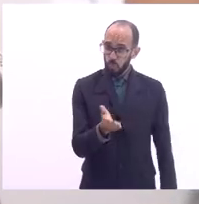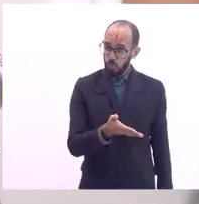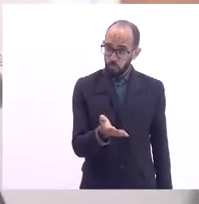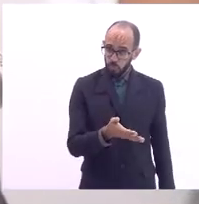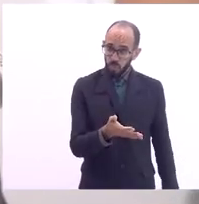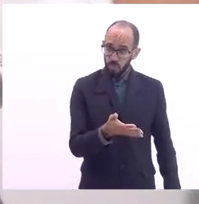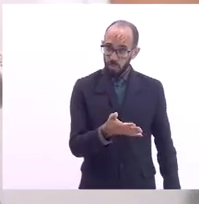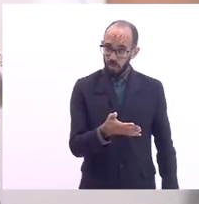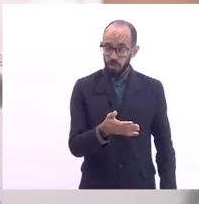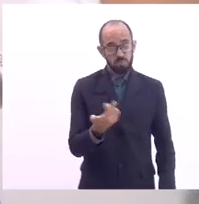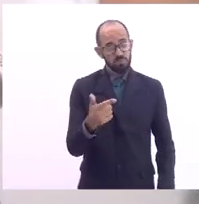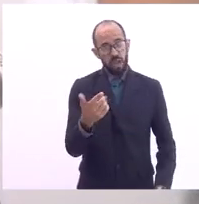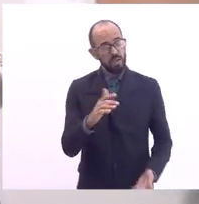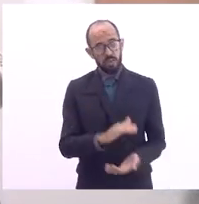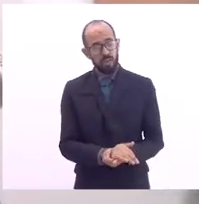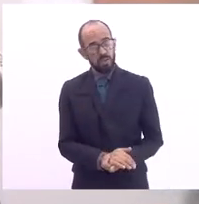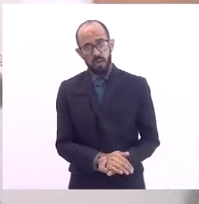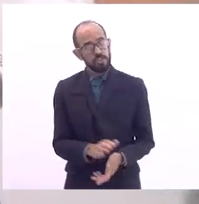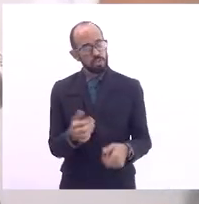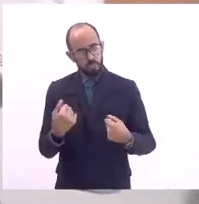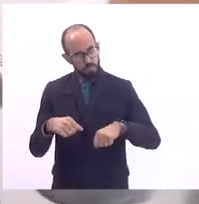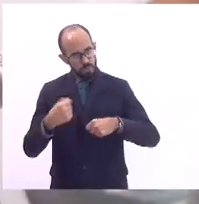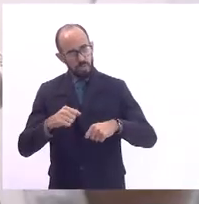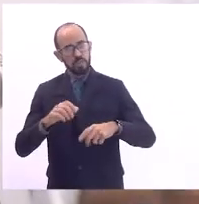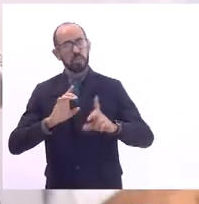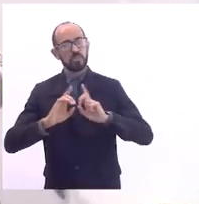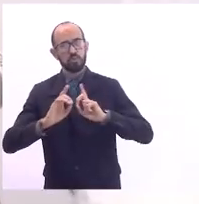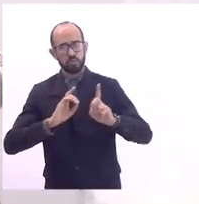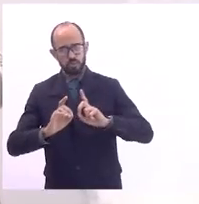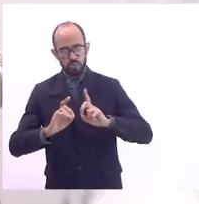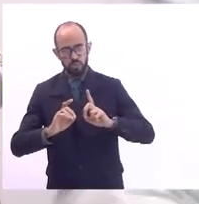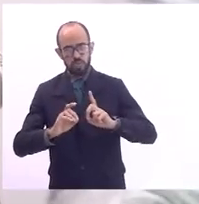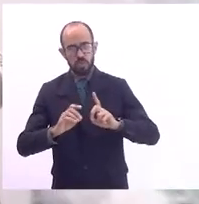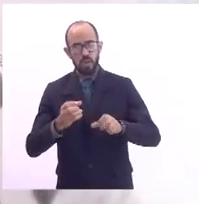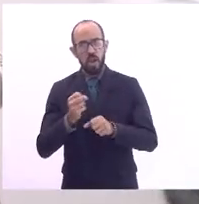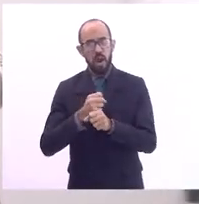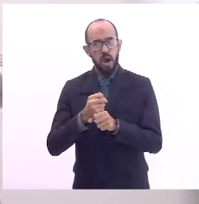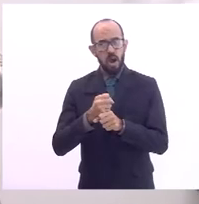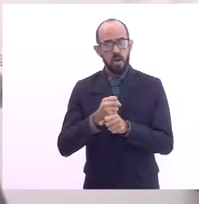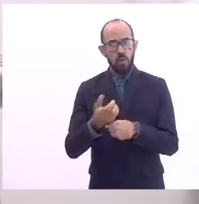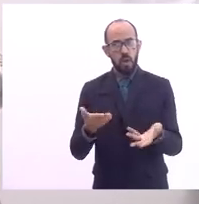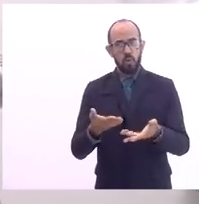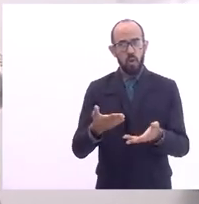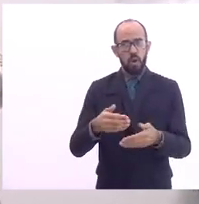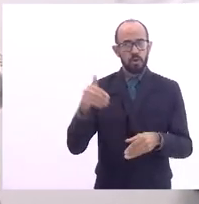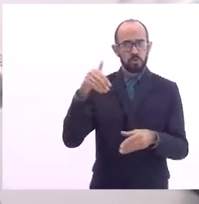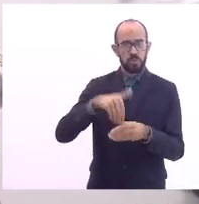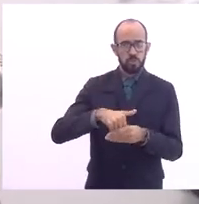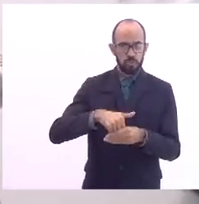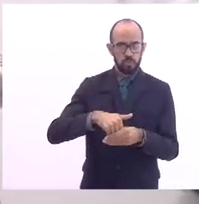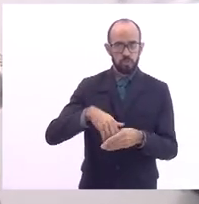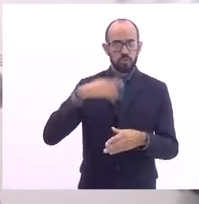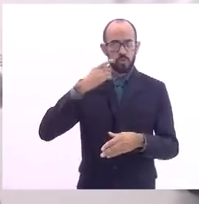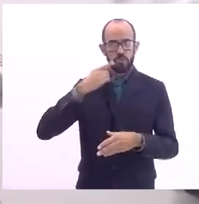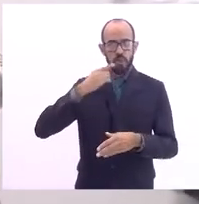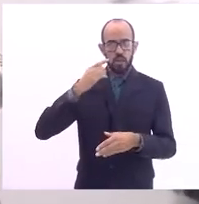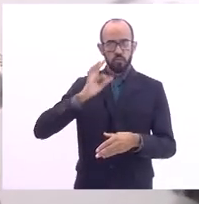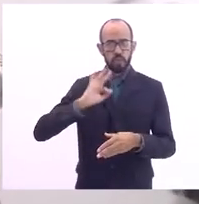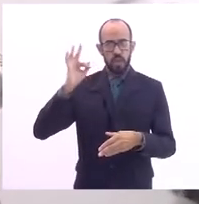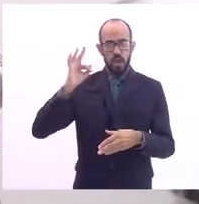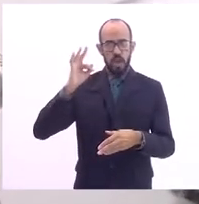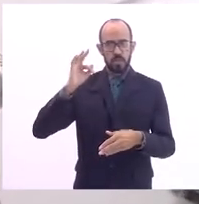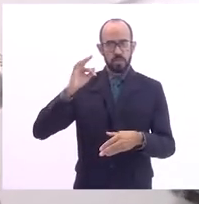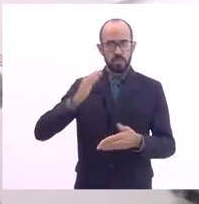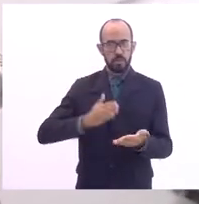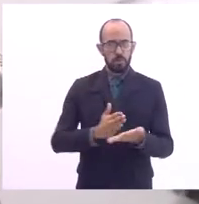precisa levantar esse debate. E esse ano nós temos eleições, que os deputados federais eleitos, que os deputados